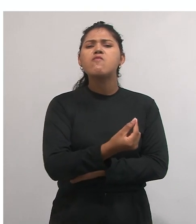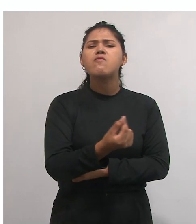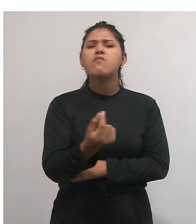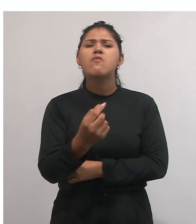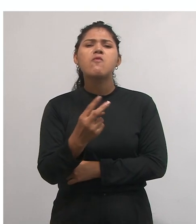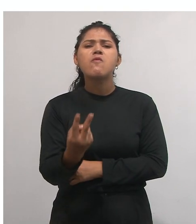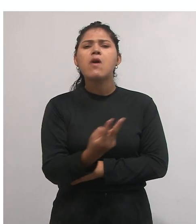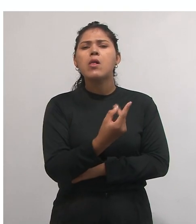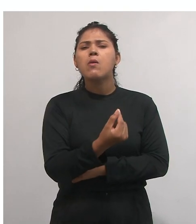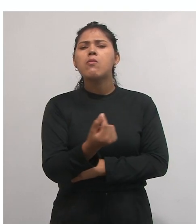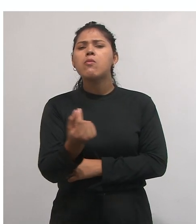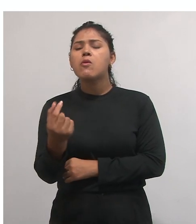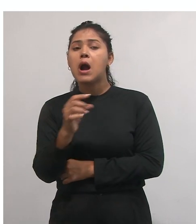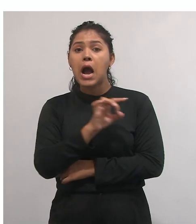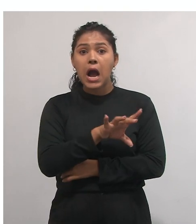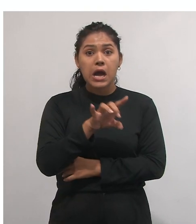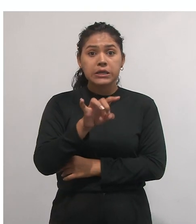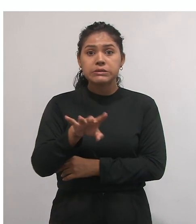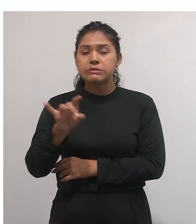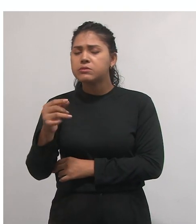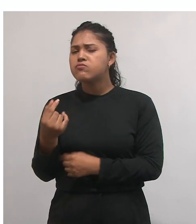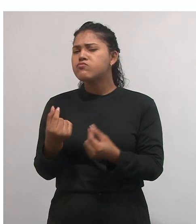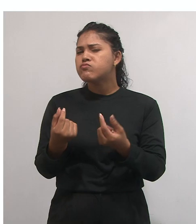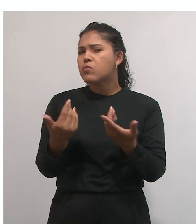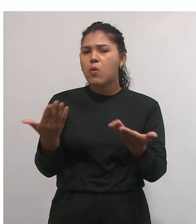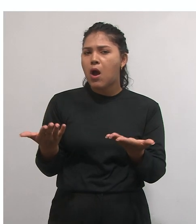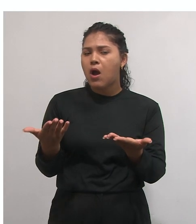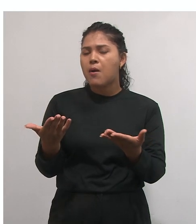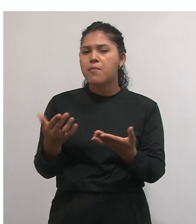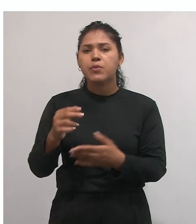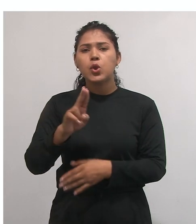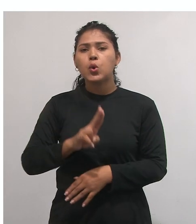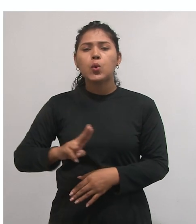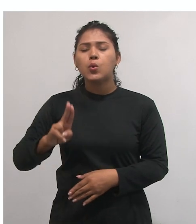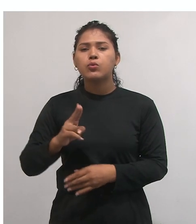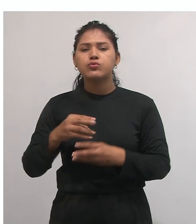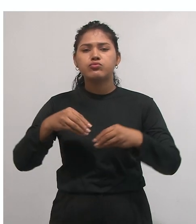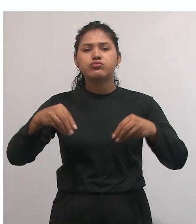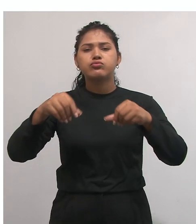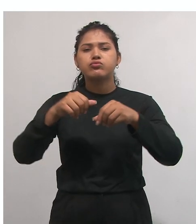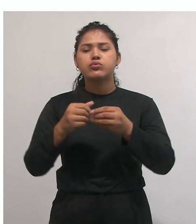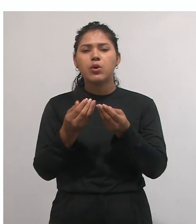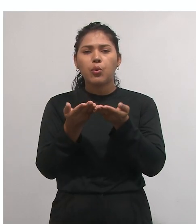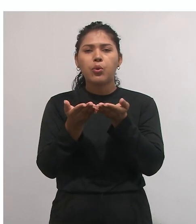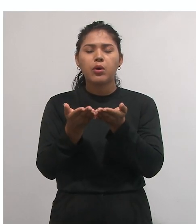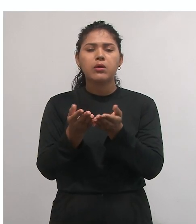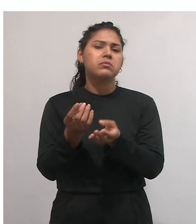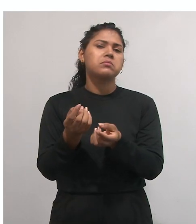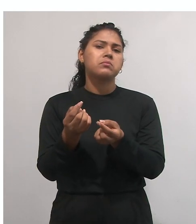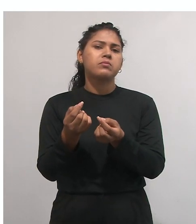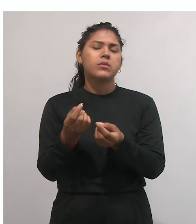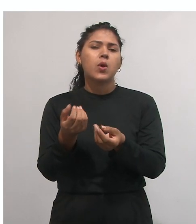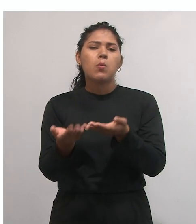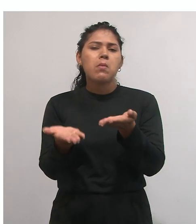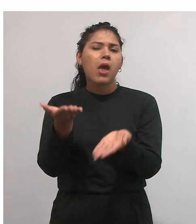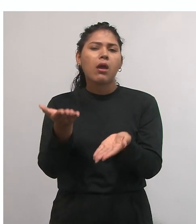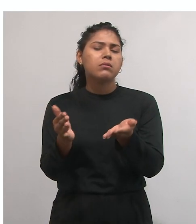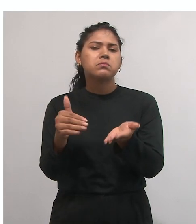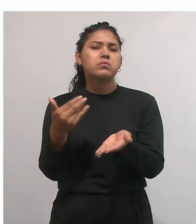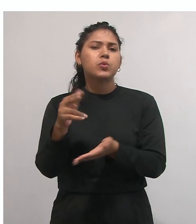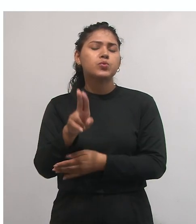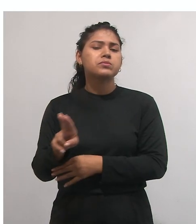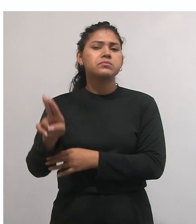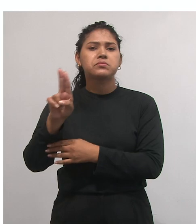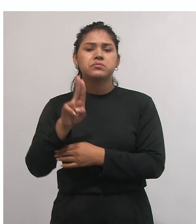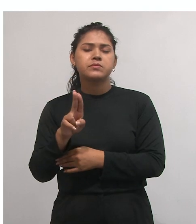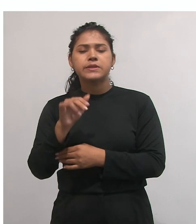para eu produzir uma unidade de pão francês. Então, quanto de farinha? Quantas gramas? Por